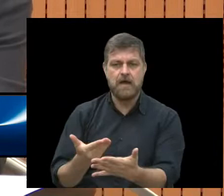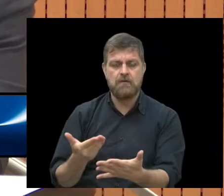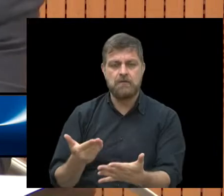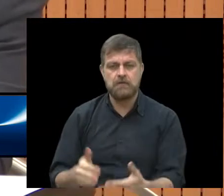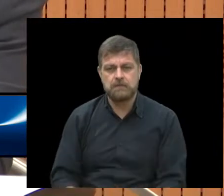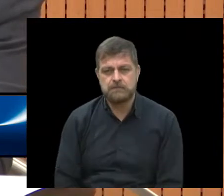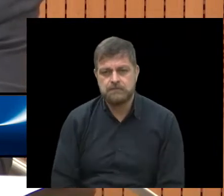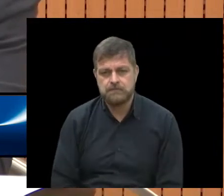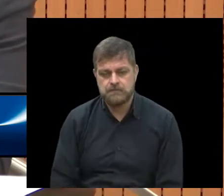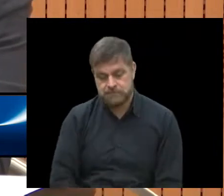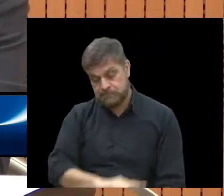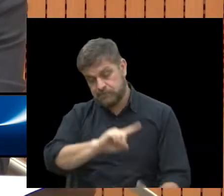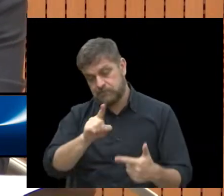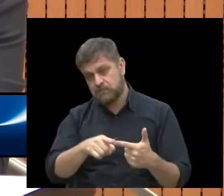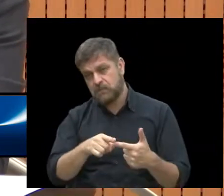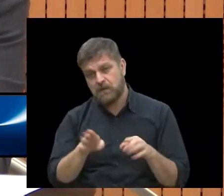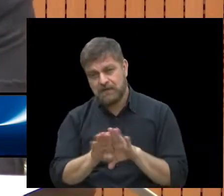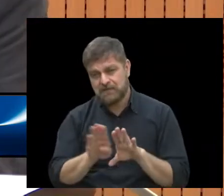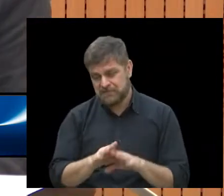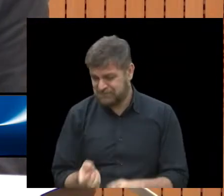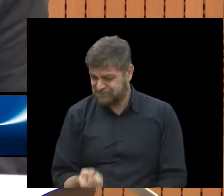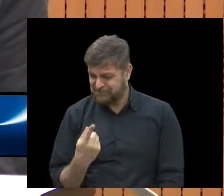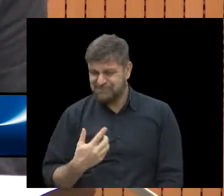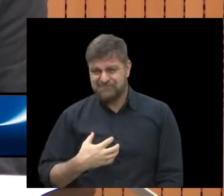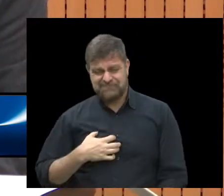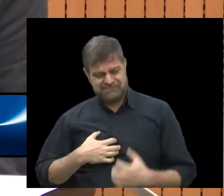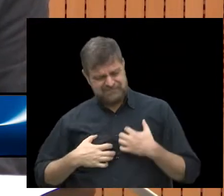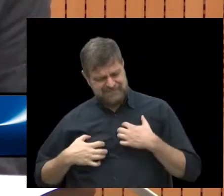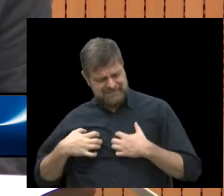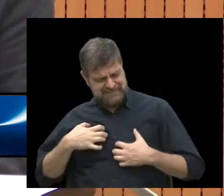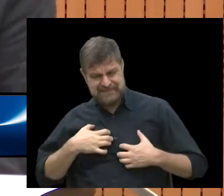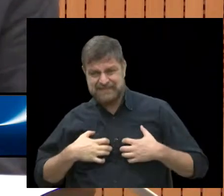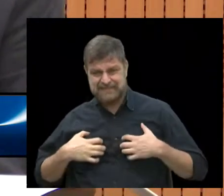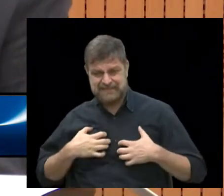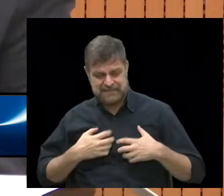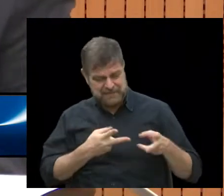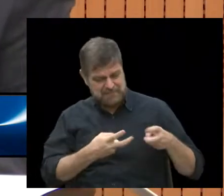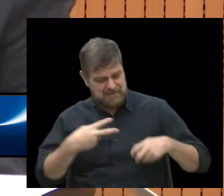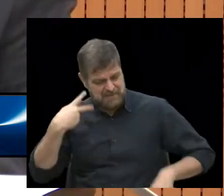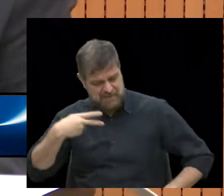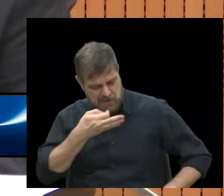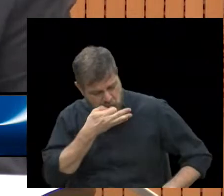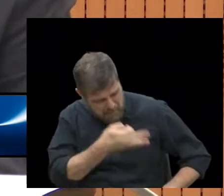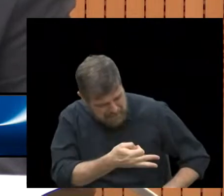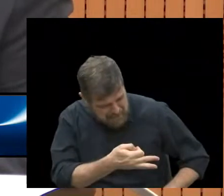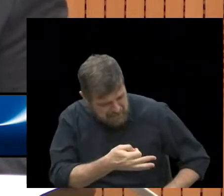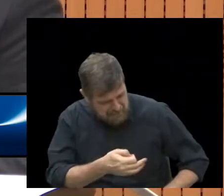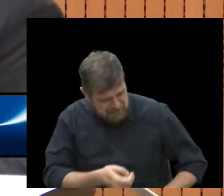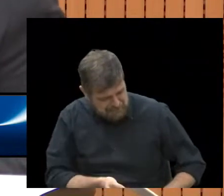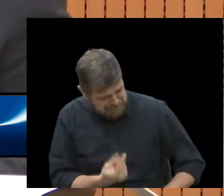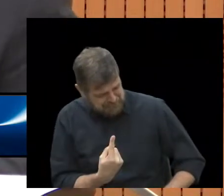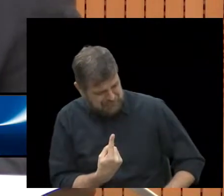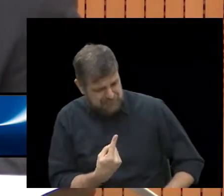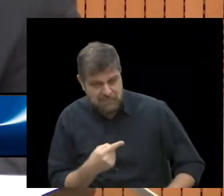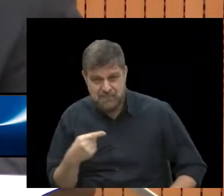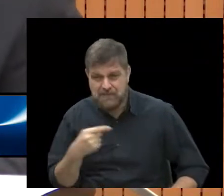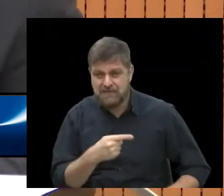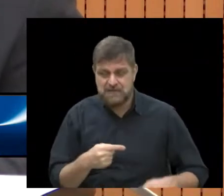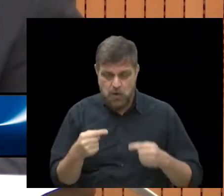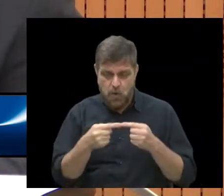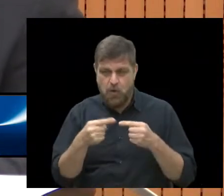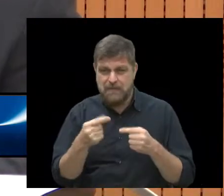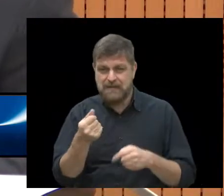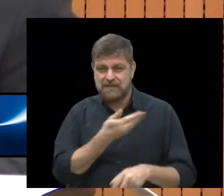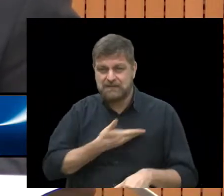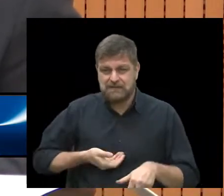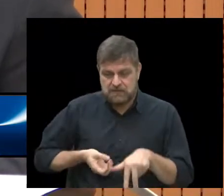Um outro ponto que estranhei pelos comentários dos nobres vereadores é que vocês aliam corrupção